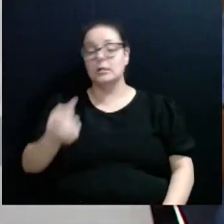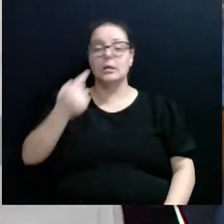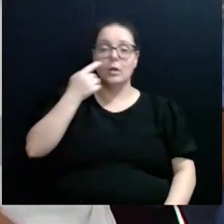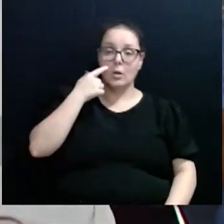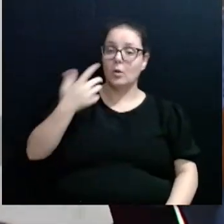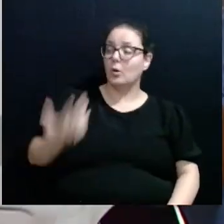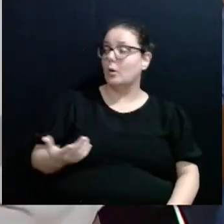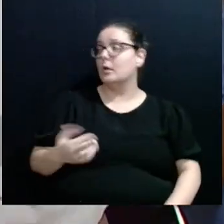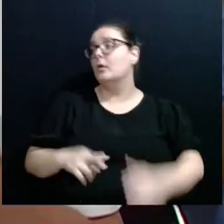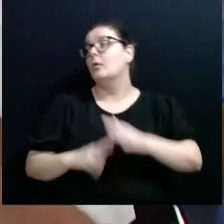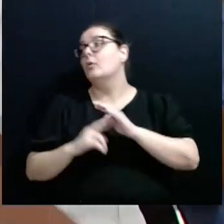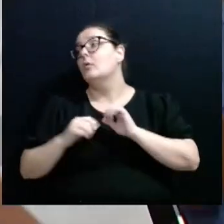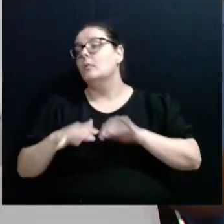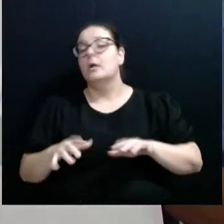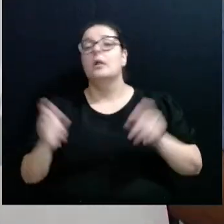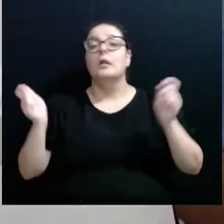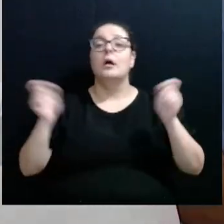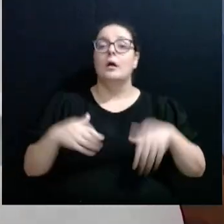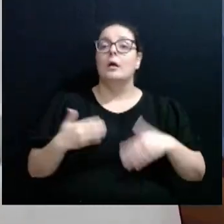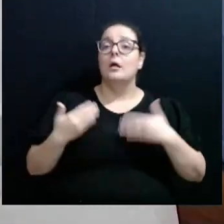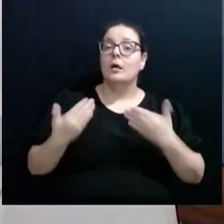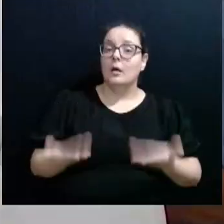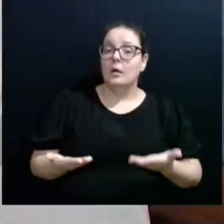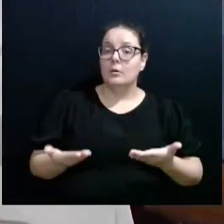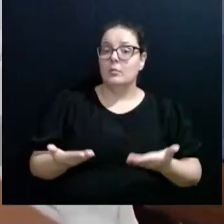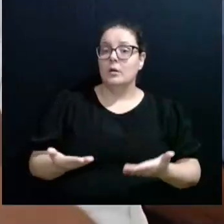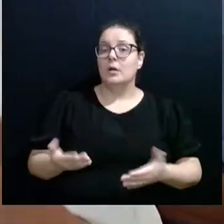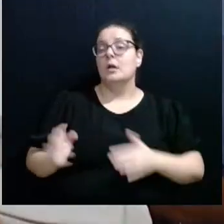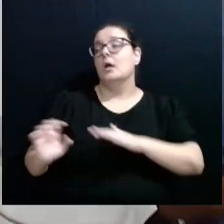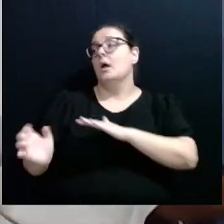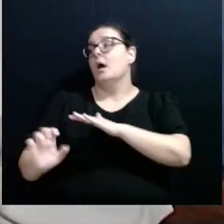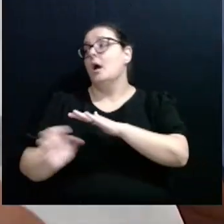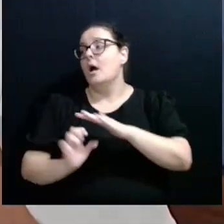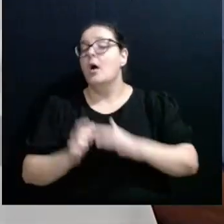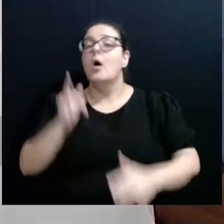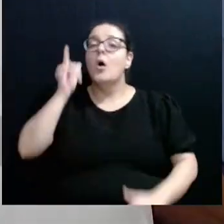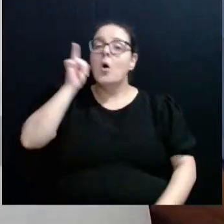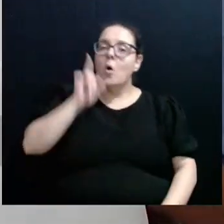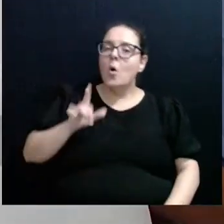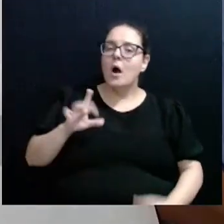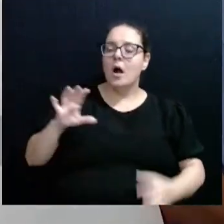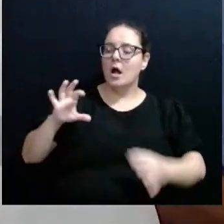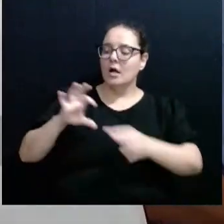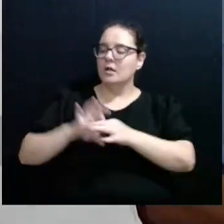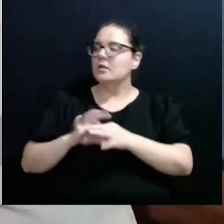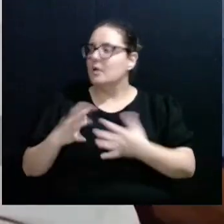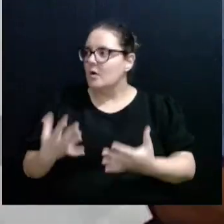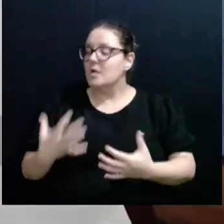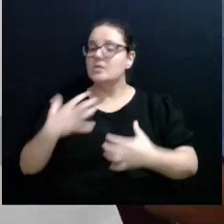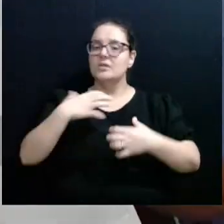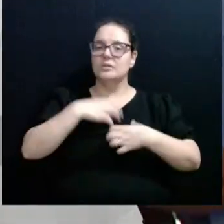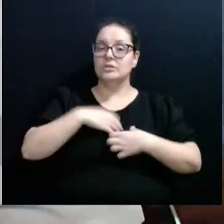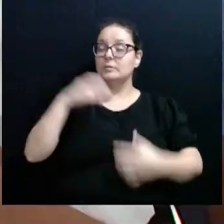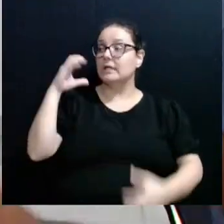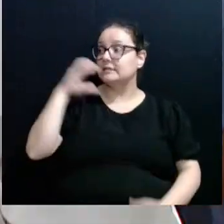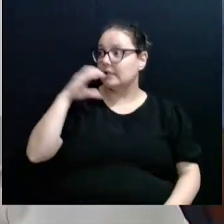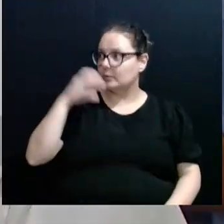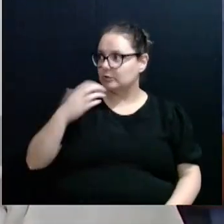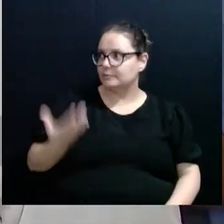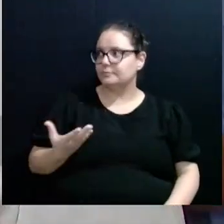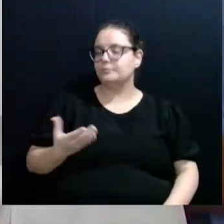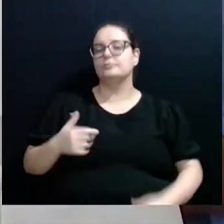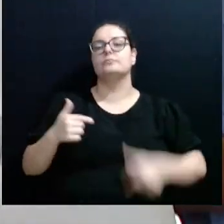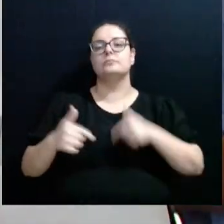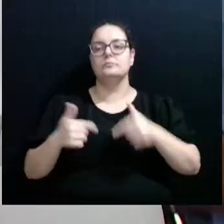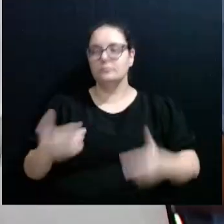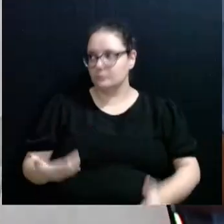ele possibilita que as empresas consigam se conectar de forma mais rápida com esse trabalhador que tem